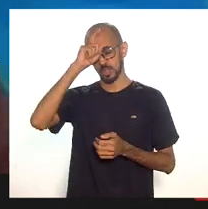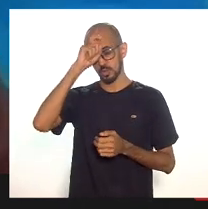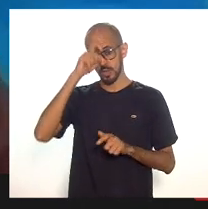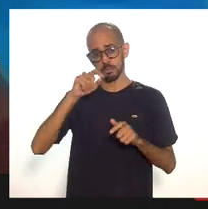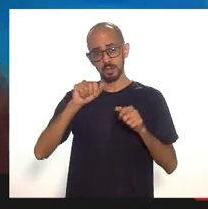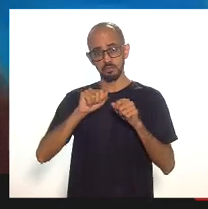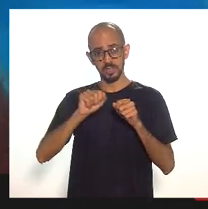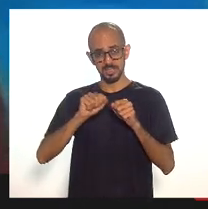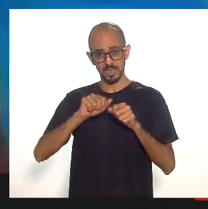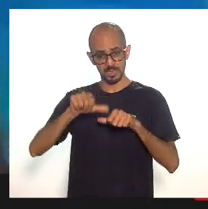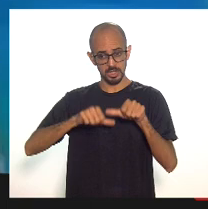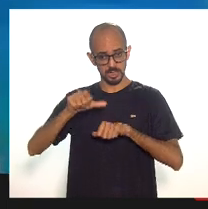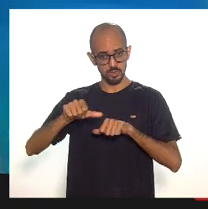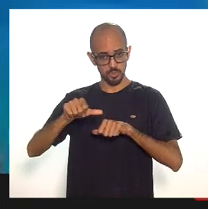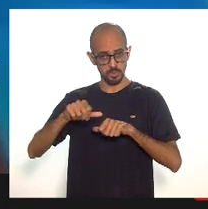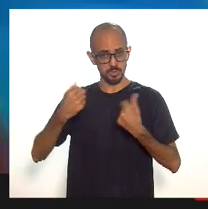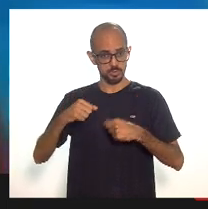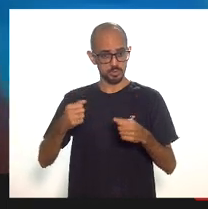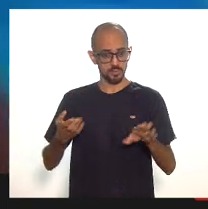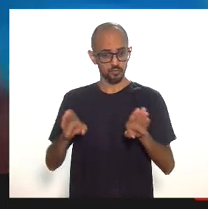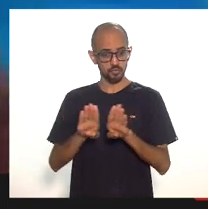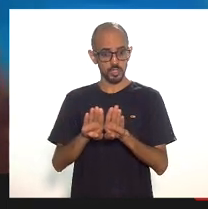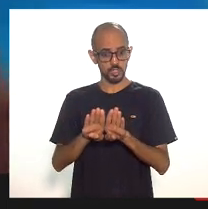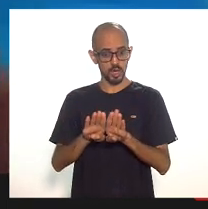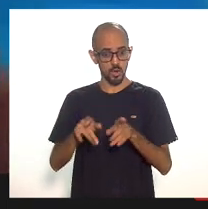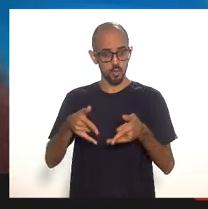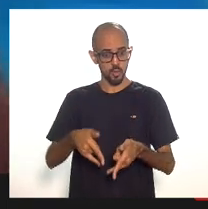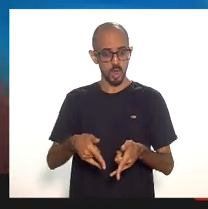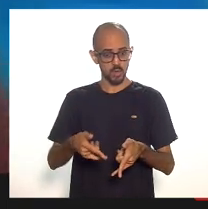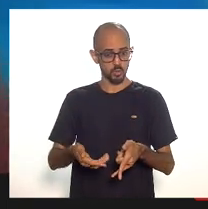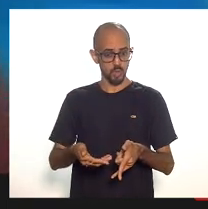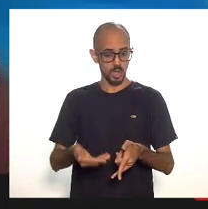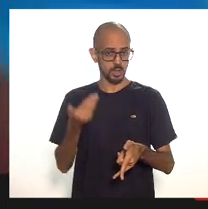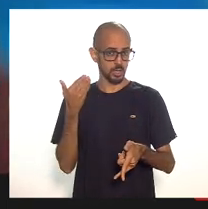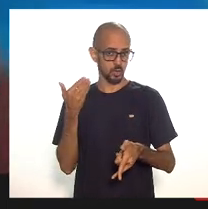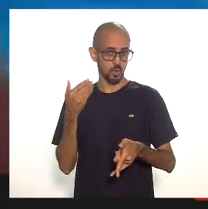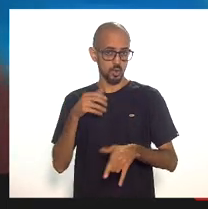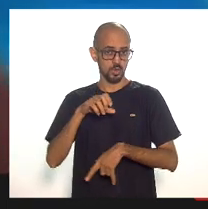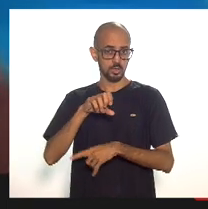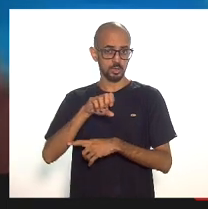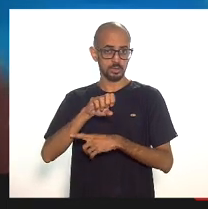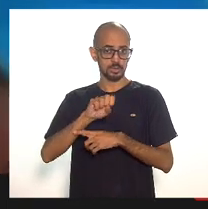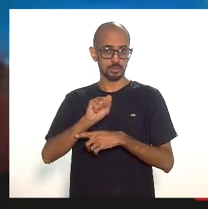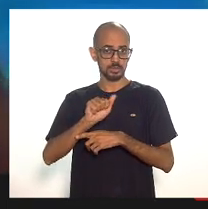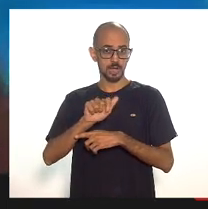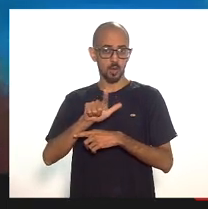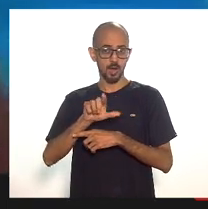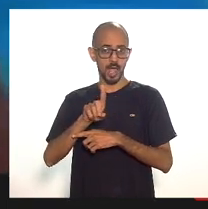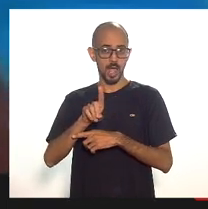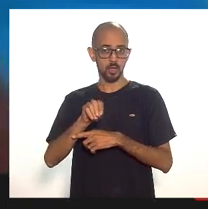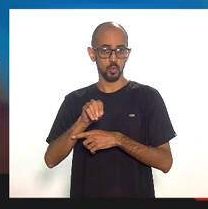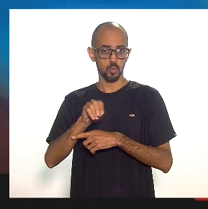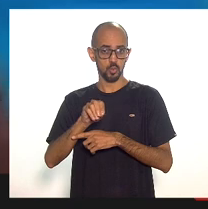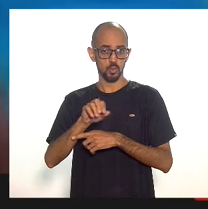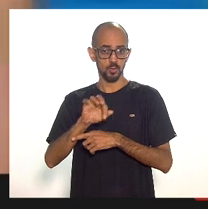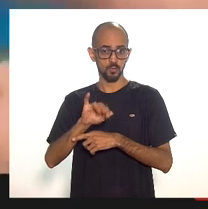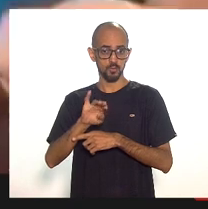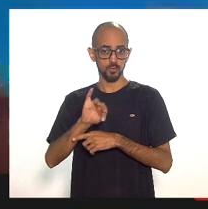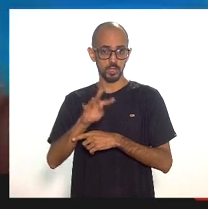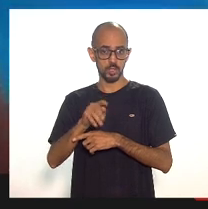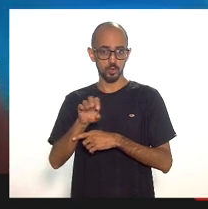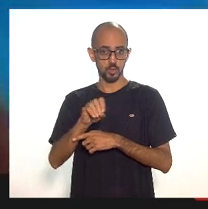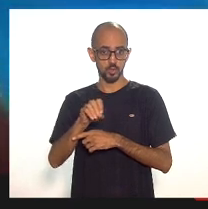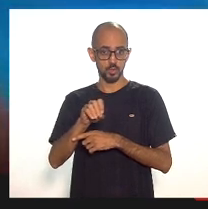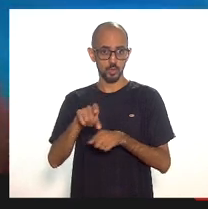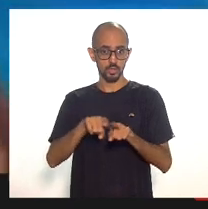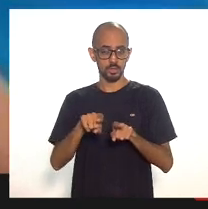Covid, o senhor tem que fechar o leito anterior. Salgado Filho, um andar que era neurocirurgia, fechou a neuro, passou a ser Covid. Souza